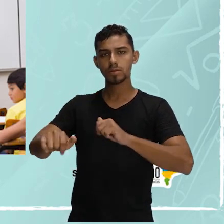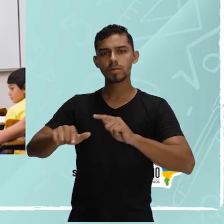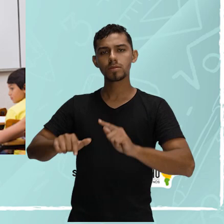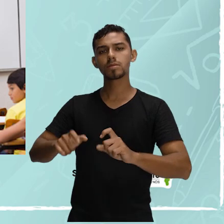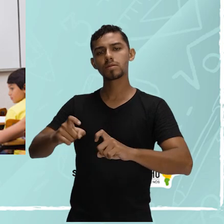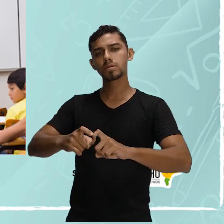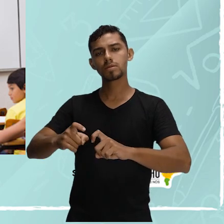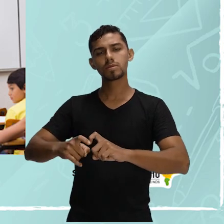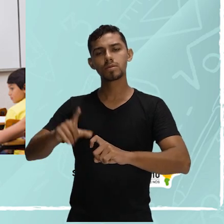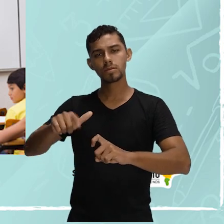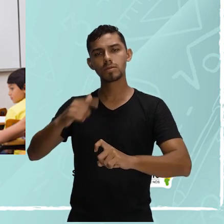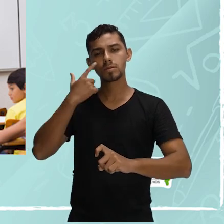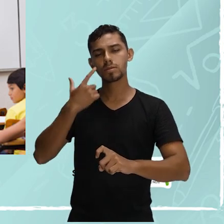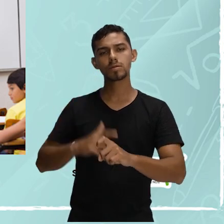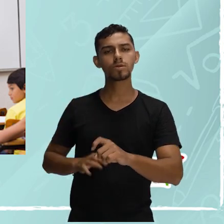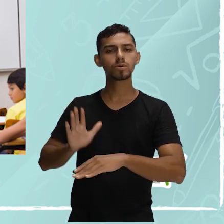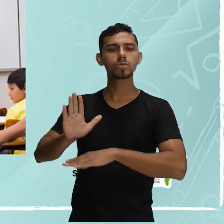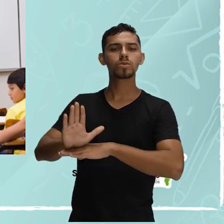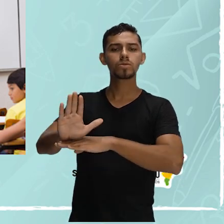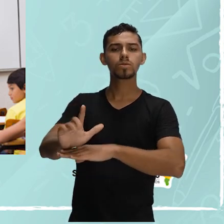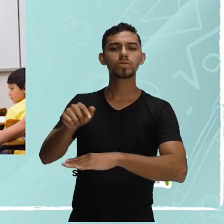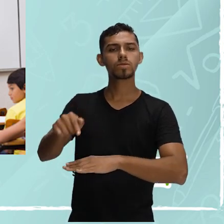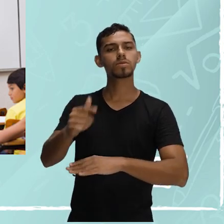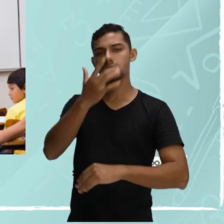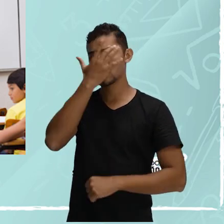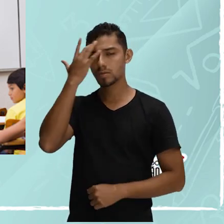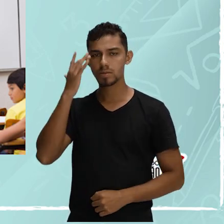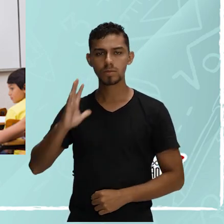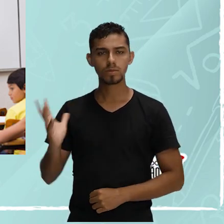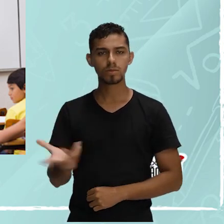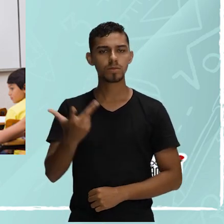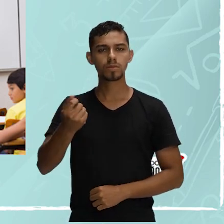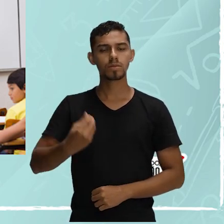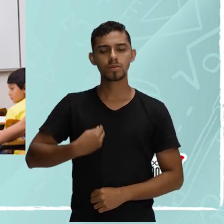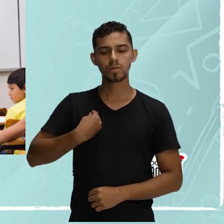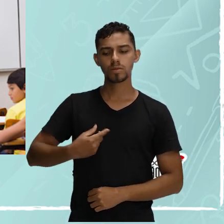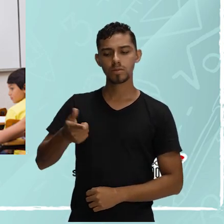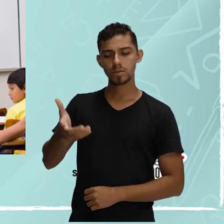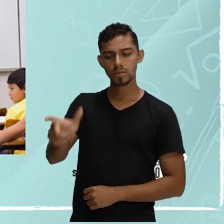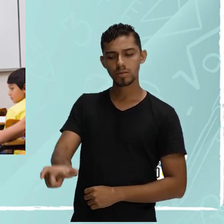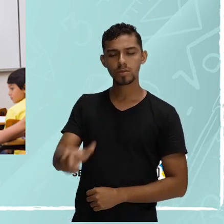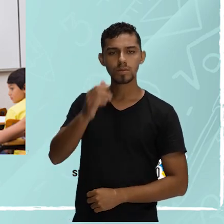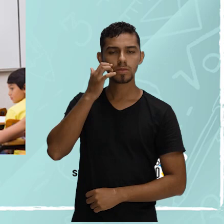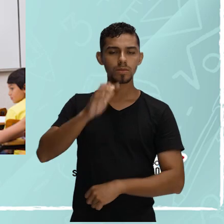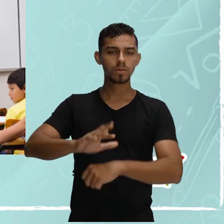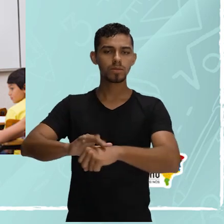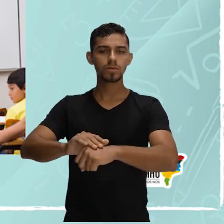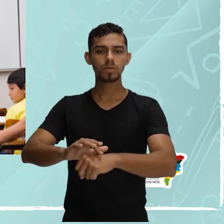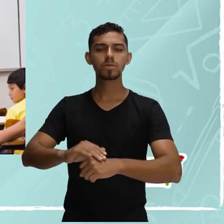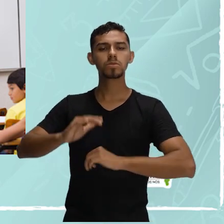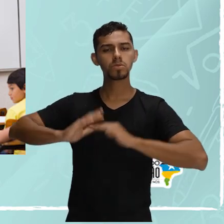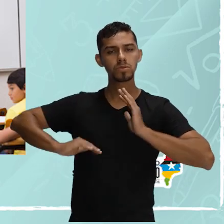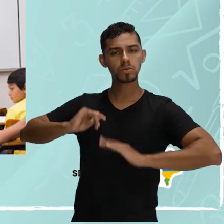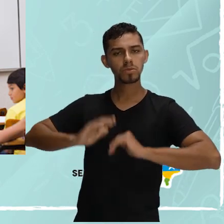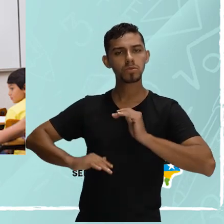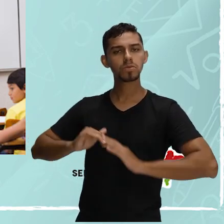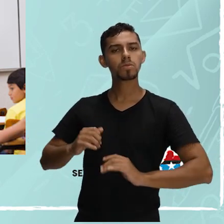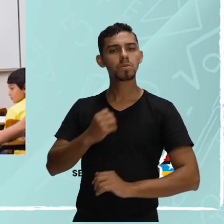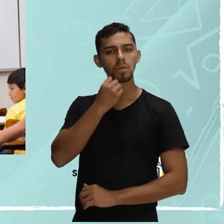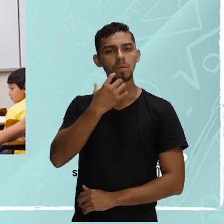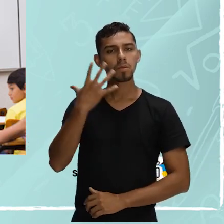papel social é tratar dos seus pacientes, salvar a vida das pessoas. Essa nobre profissão, não é